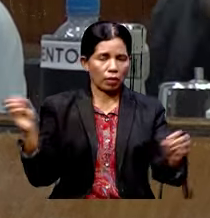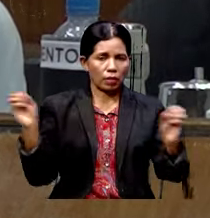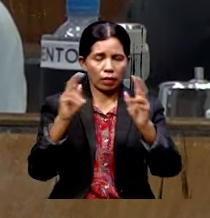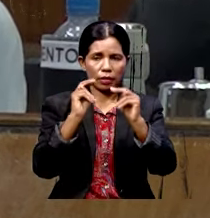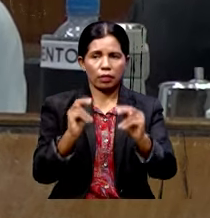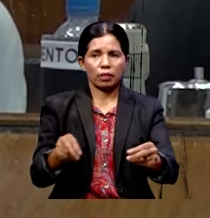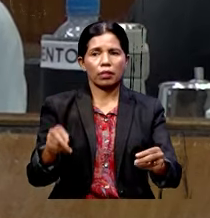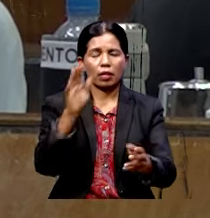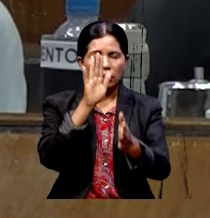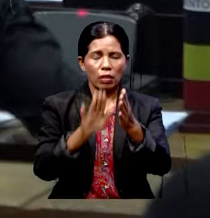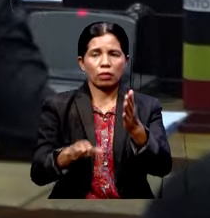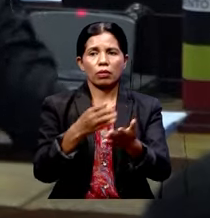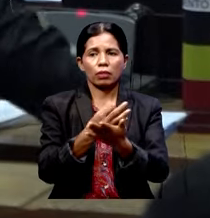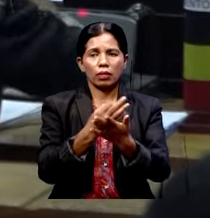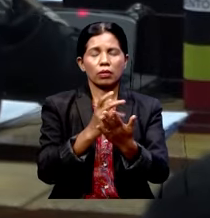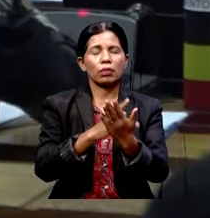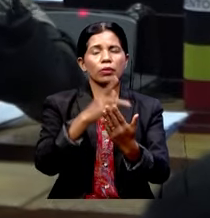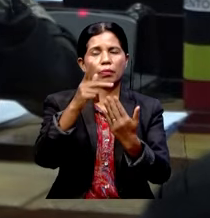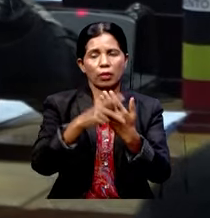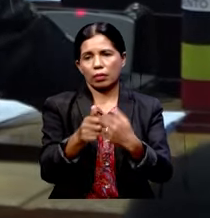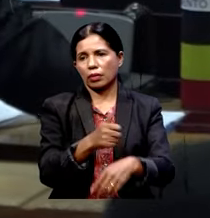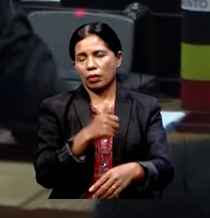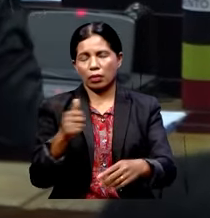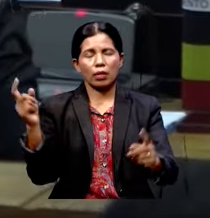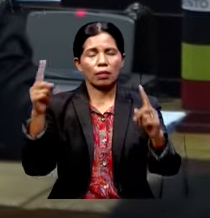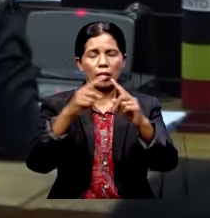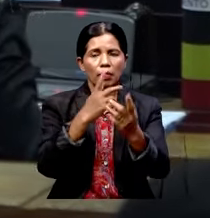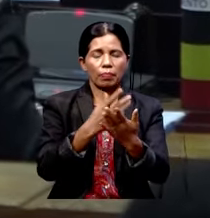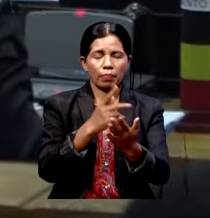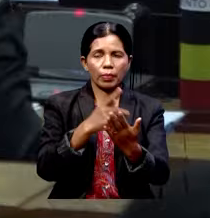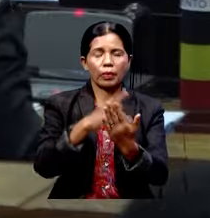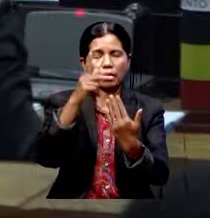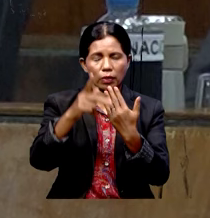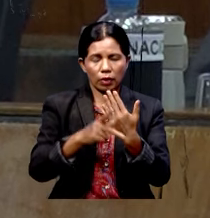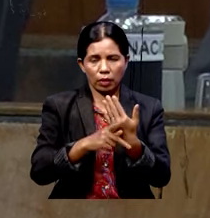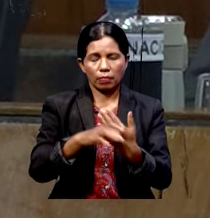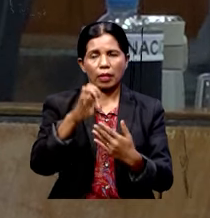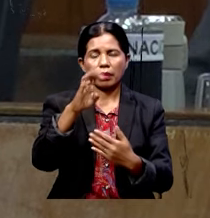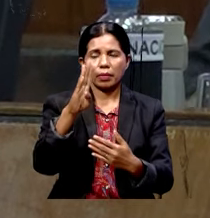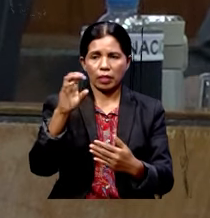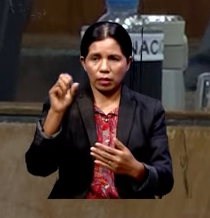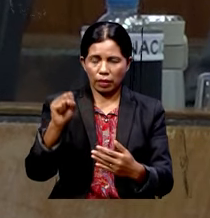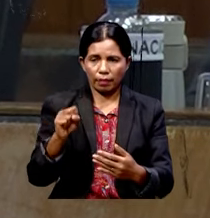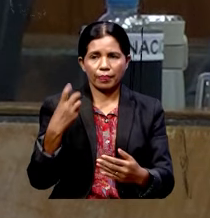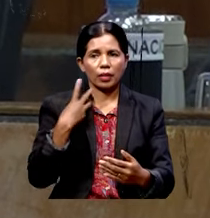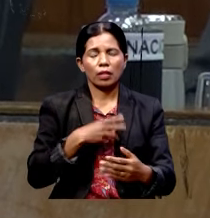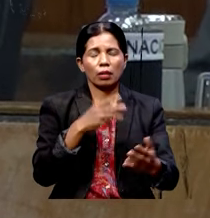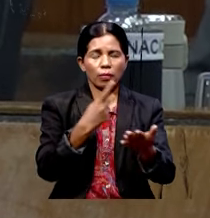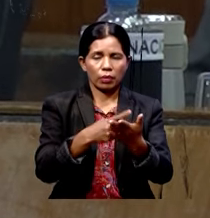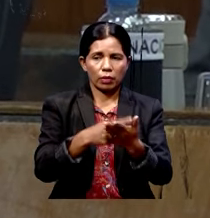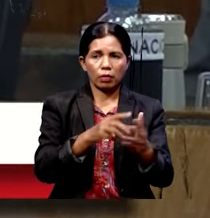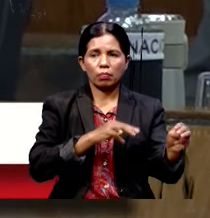necessário atuar o orçamento do programa Siracelo do programa ensino básico. Por isso, ele propõe a muda o orçamento do montante